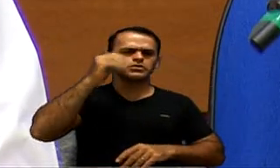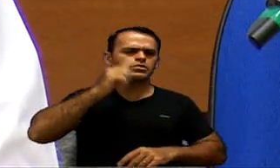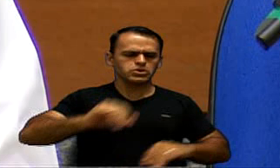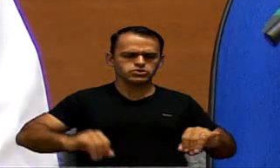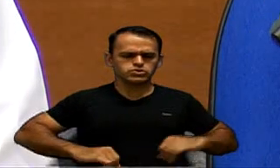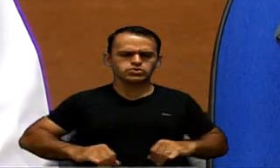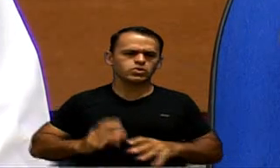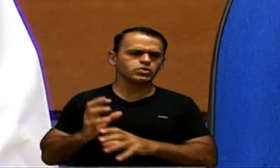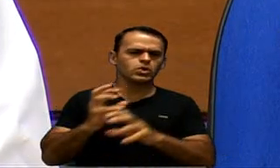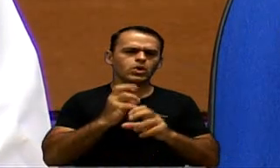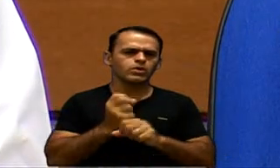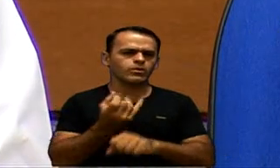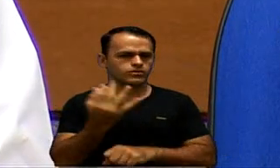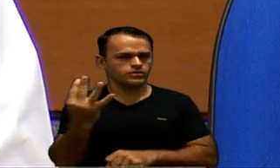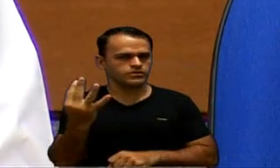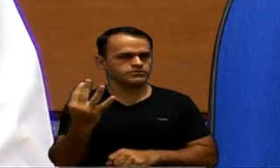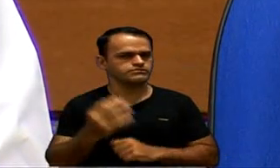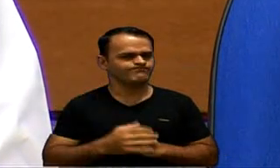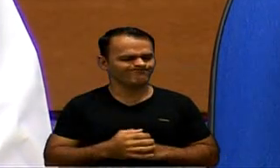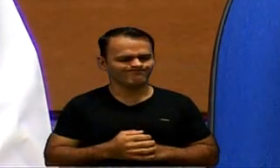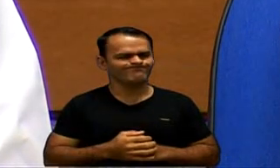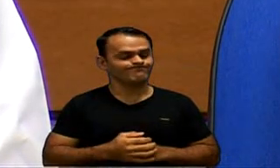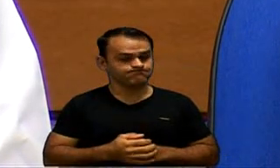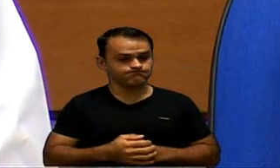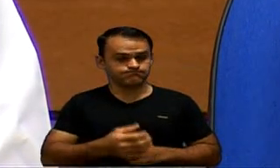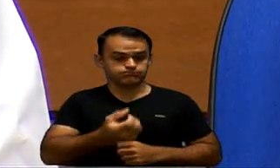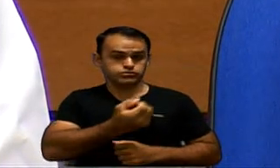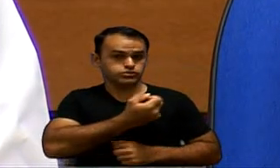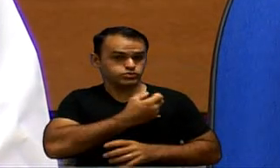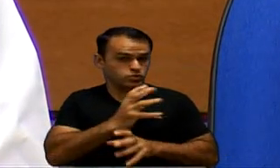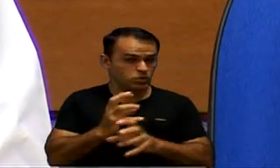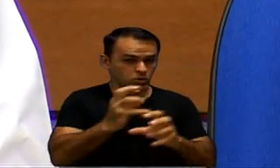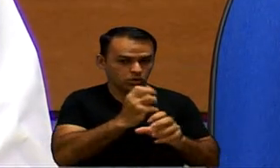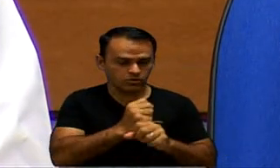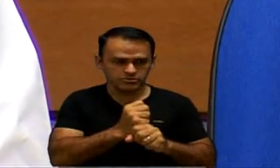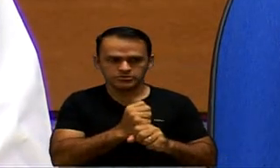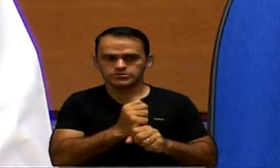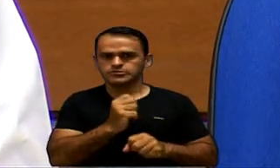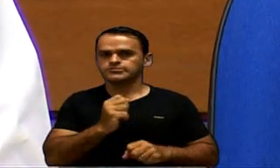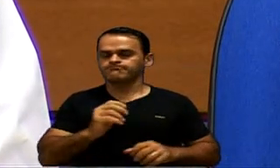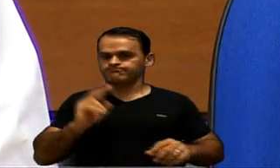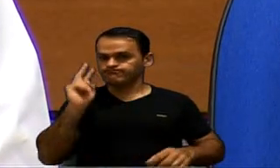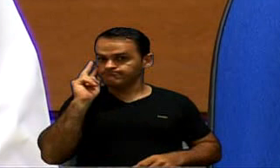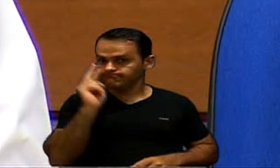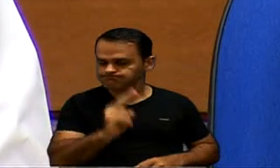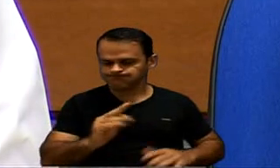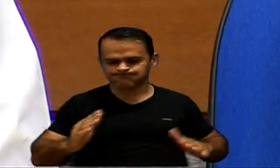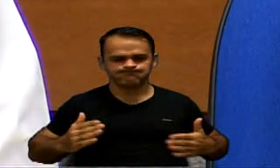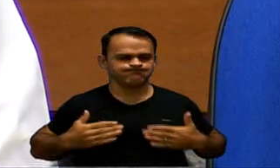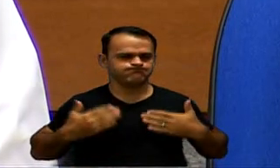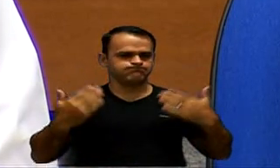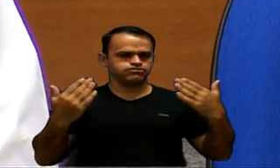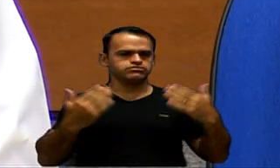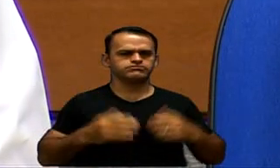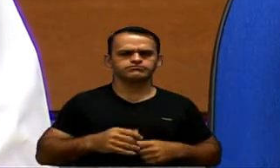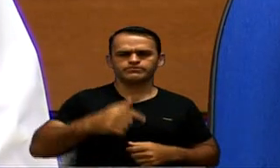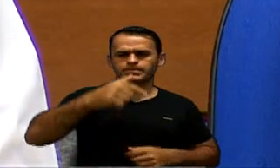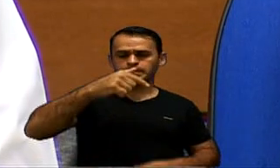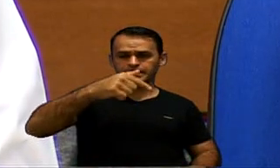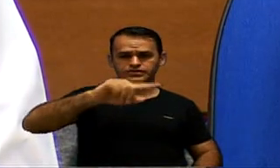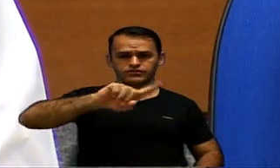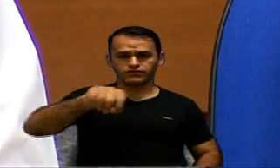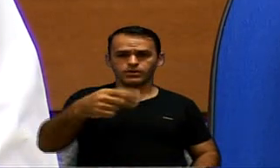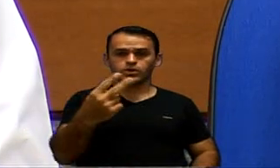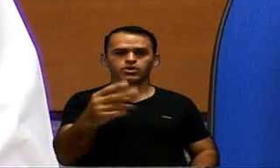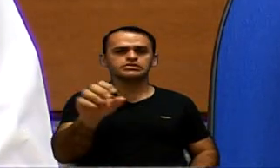E pelo espanto, né, porque esse número é absurdo, tanto é que nós aqui conversando, né, a cada 7,2